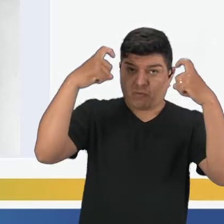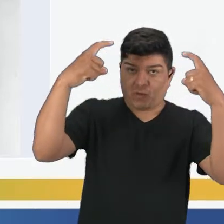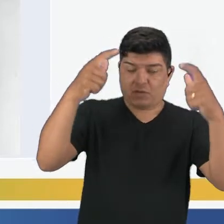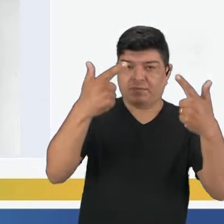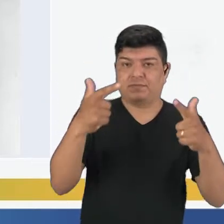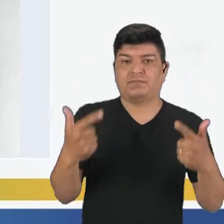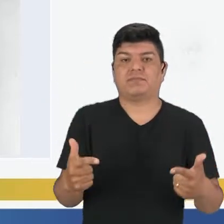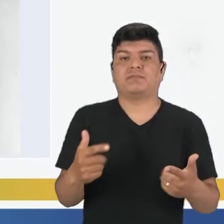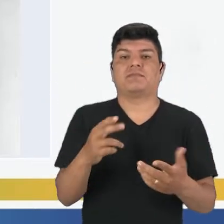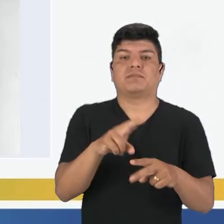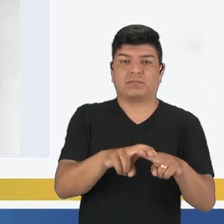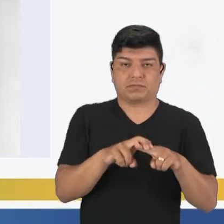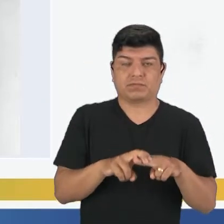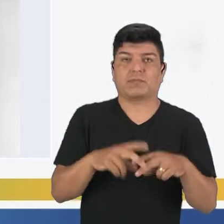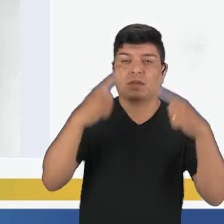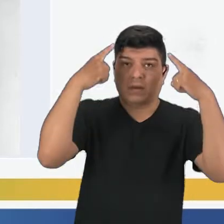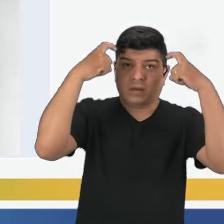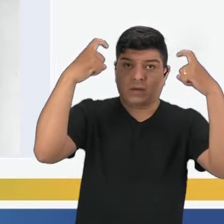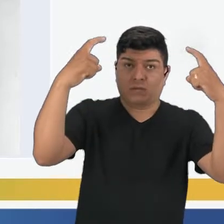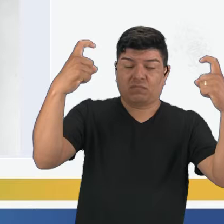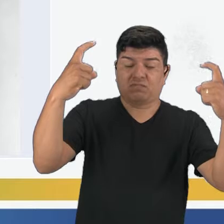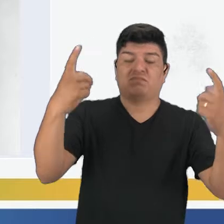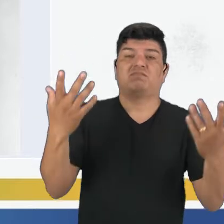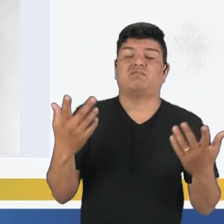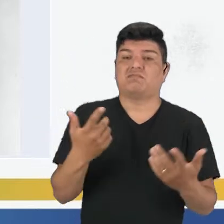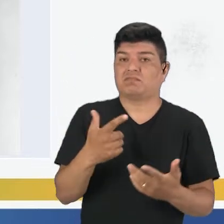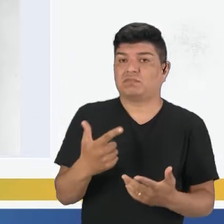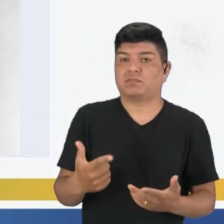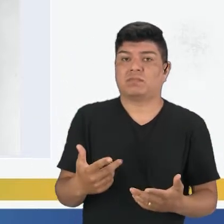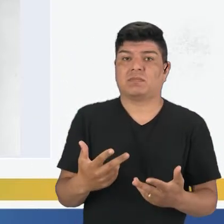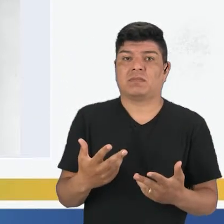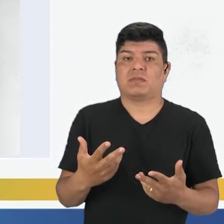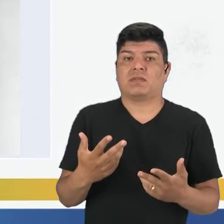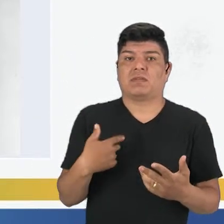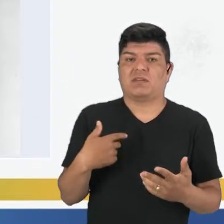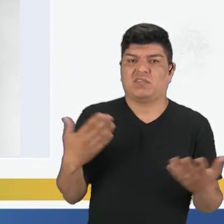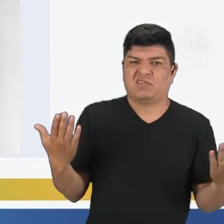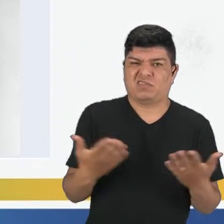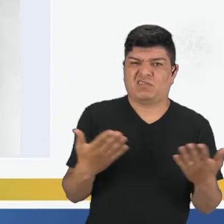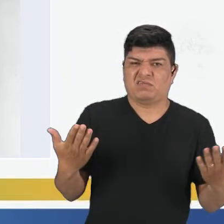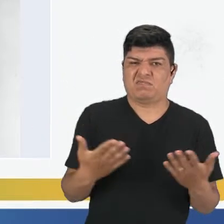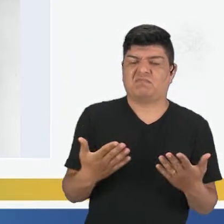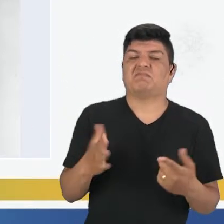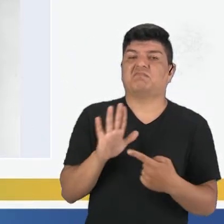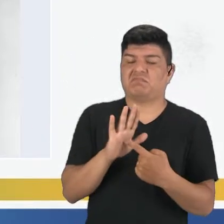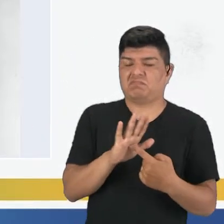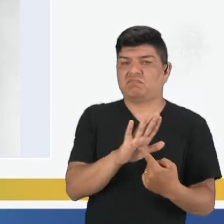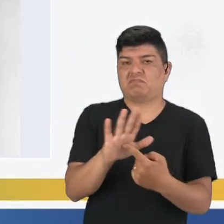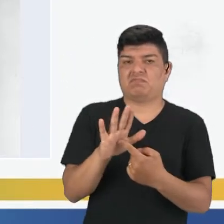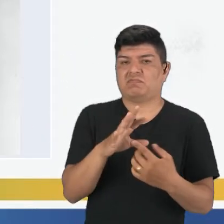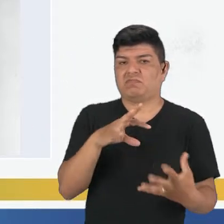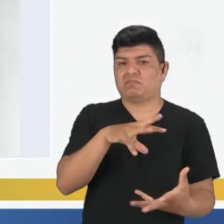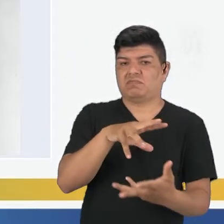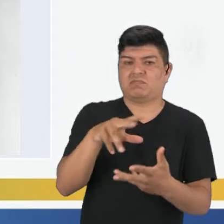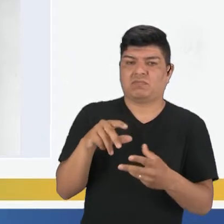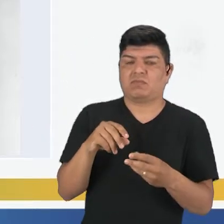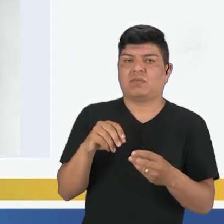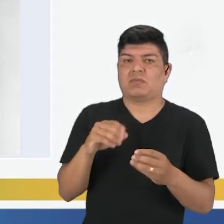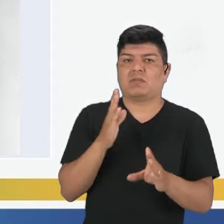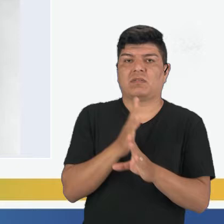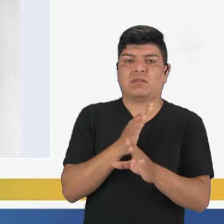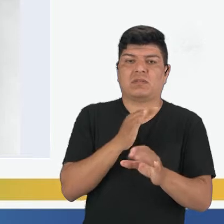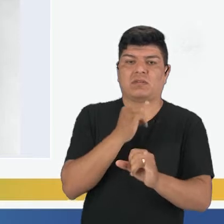coisa interessante, né? A violência é uma coisa tão escrachada hoje, tão flagrante hoje em todos os sentidos, até por